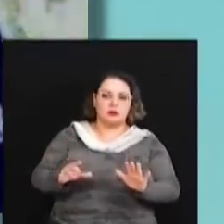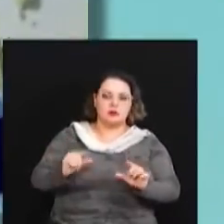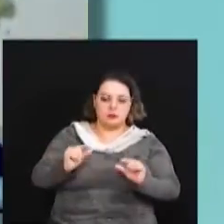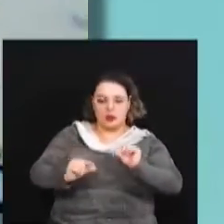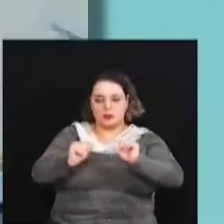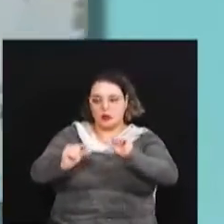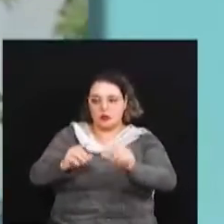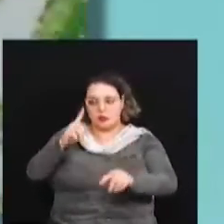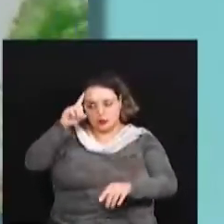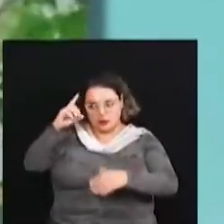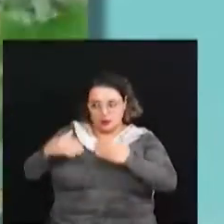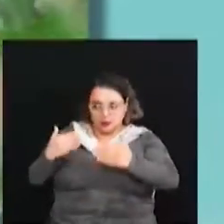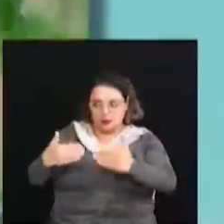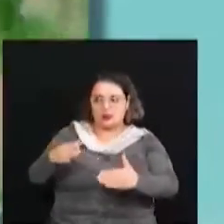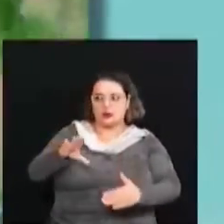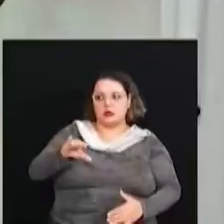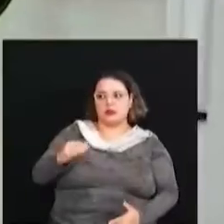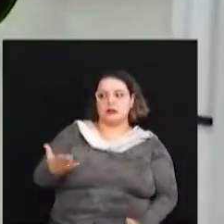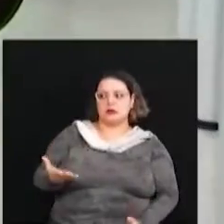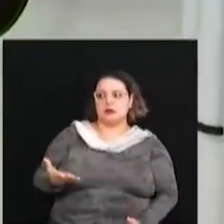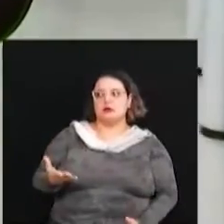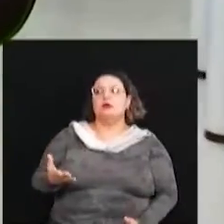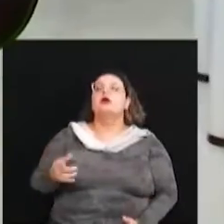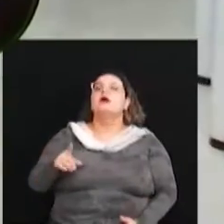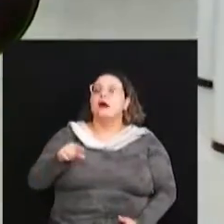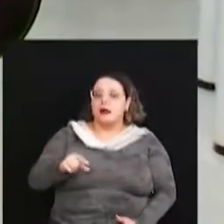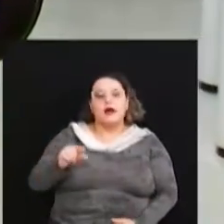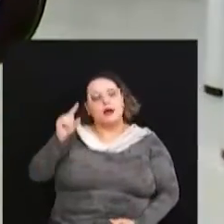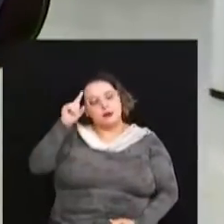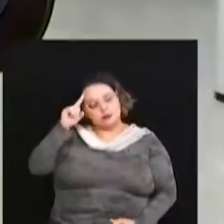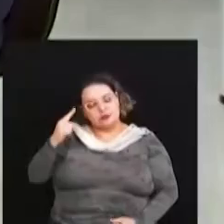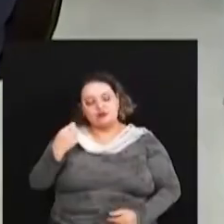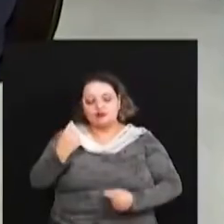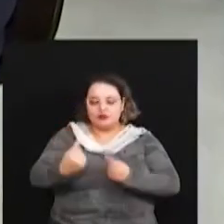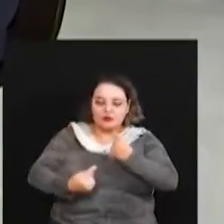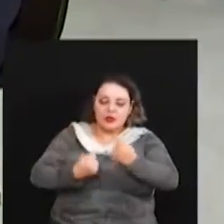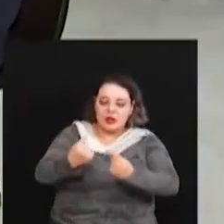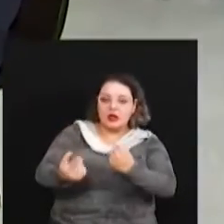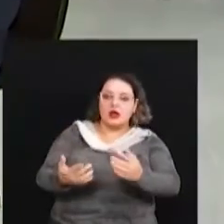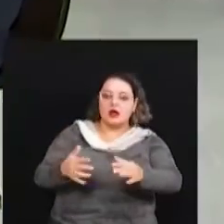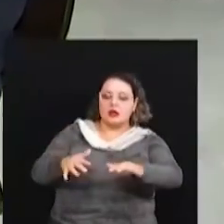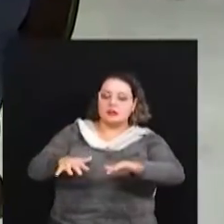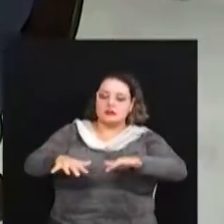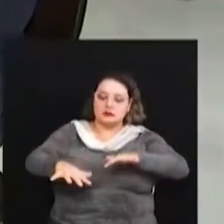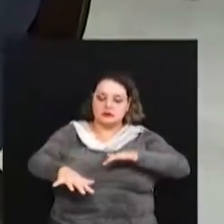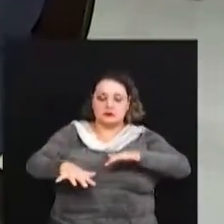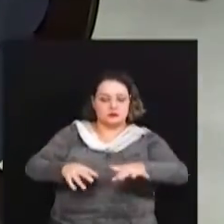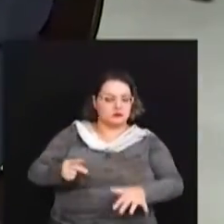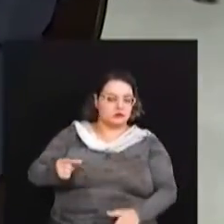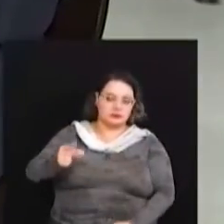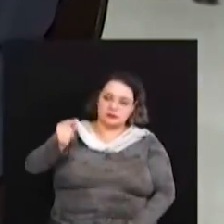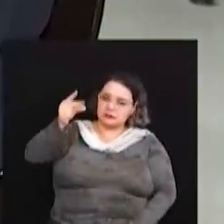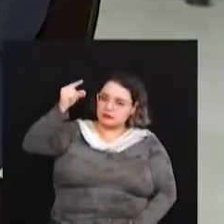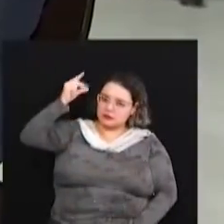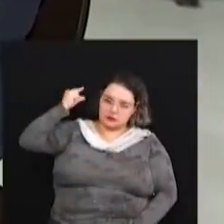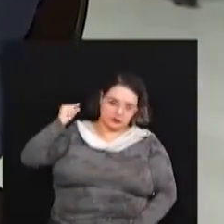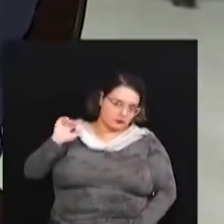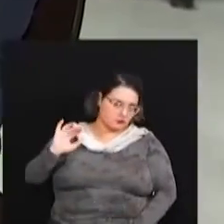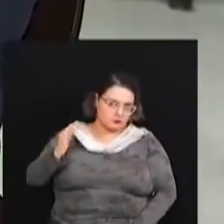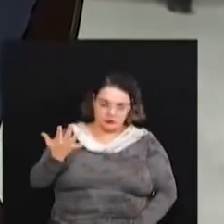cada dia é um dia de cada vez na ciência? É mais ou menos um dia de cada vez. Essa movimentação ela ocorre desde sempre,